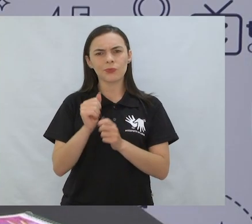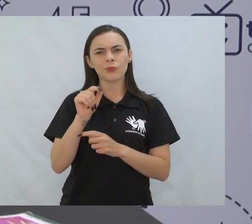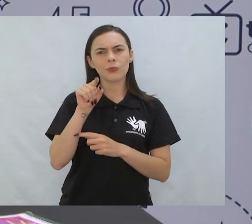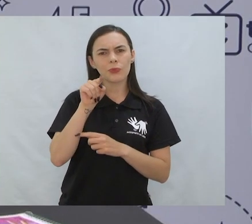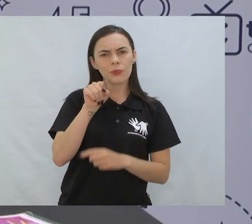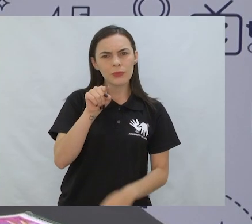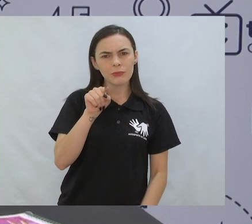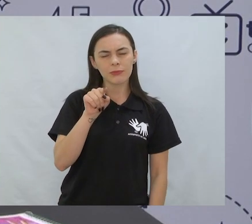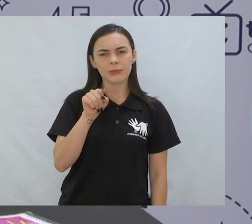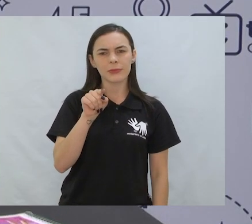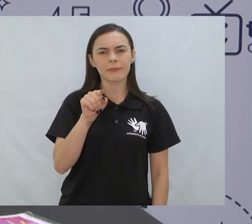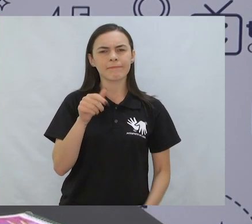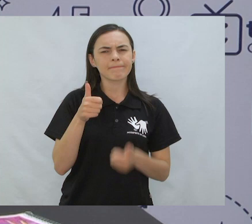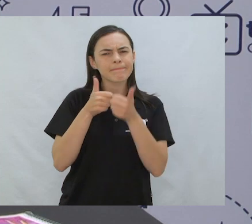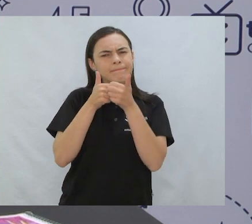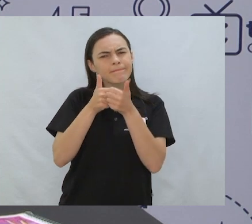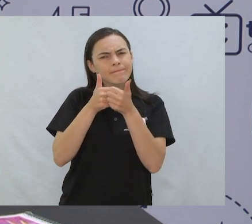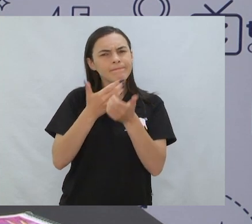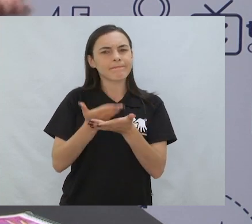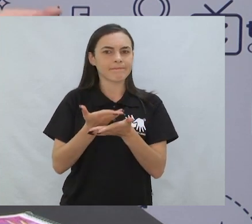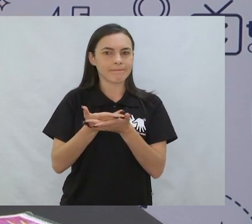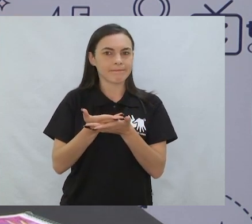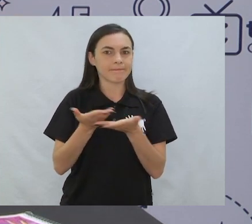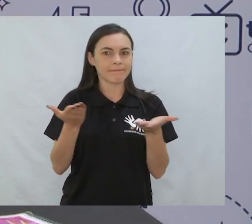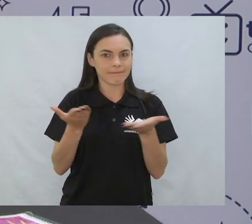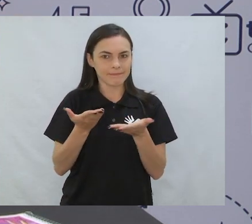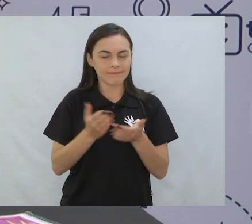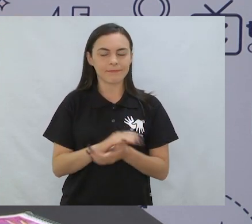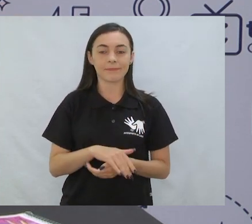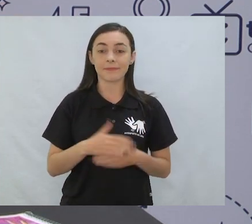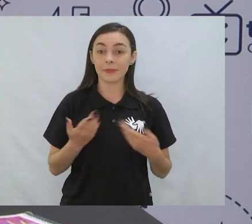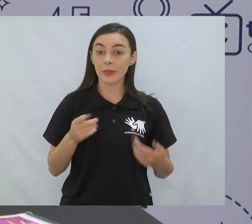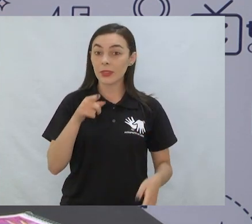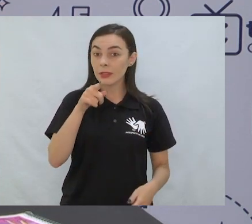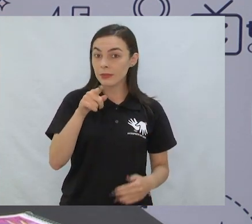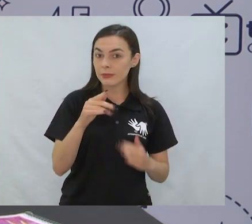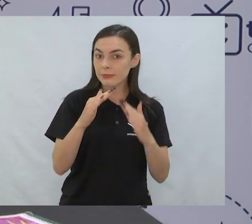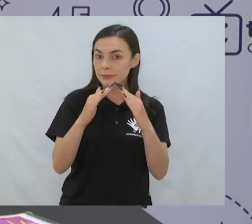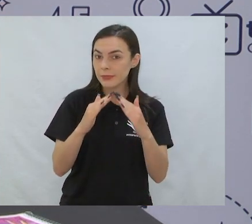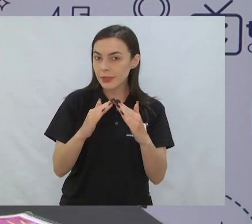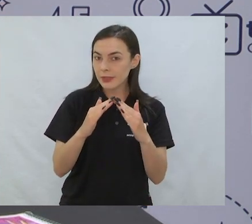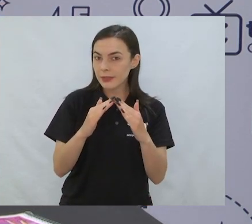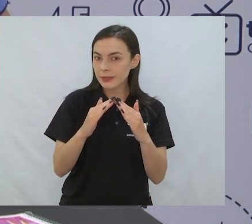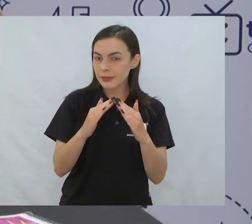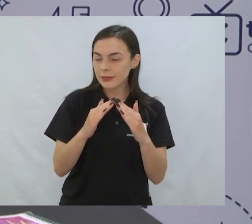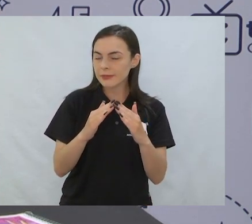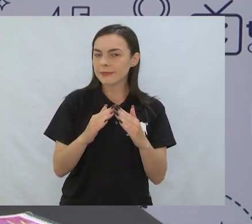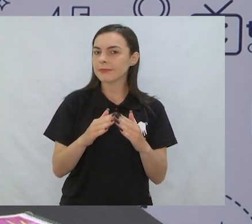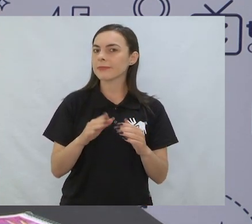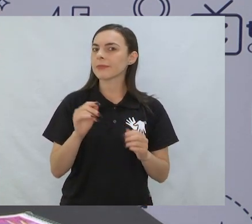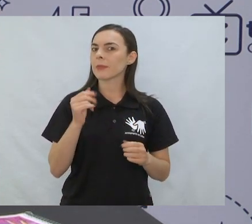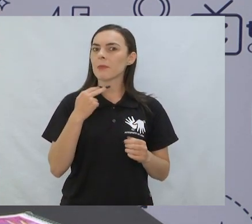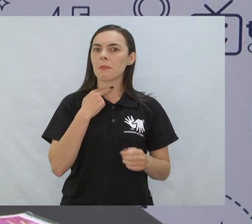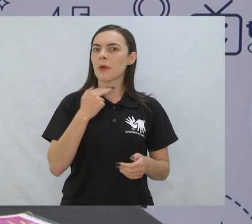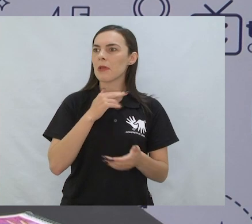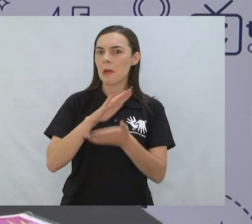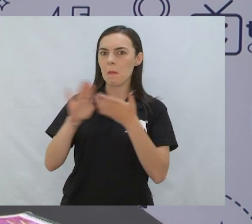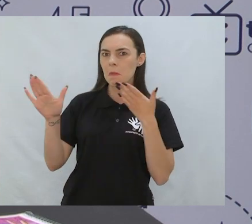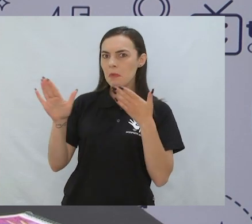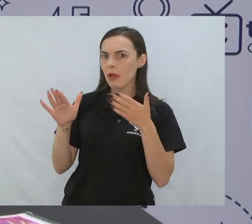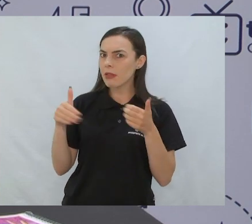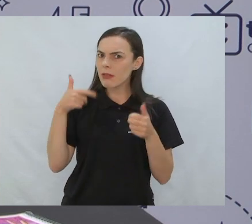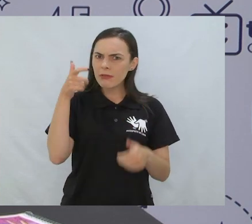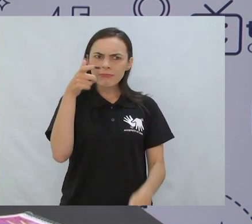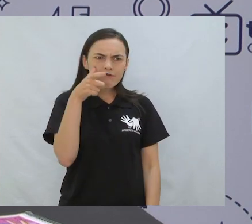junto com você, aí acompanhando a nossa aula. Então você aí de casa, não saia